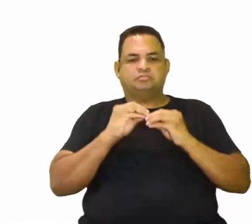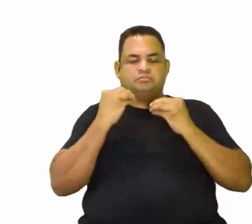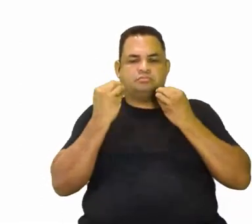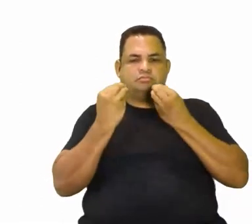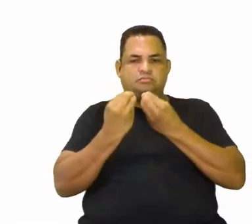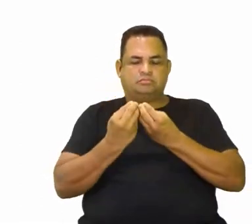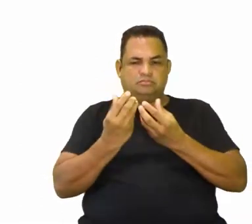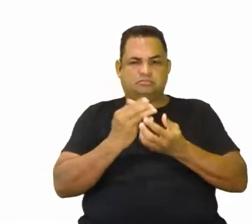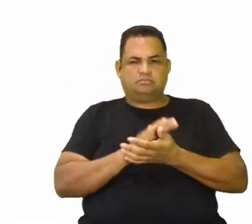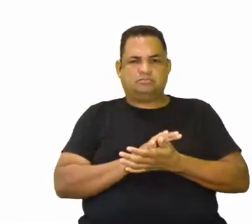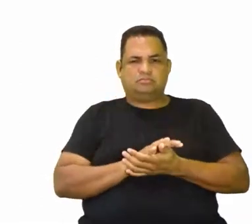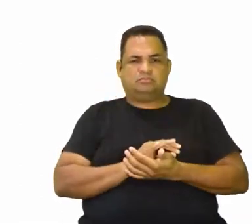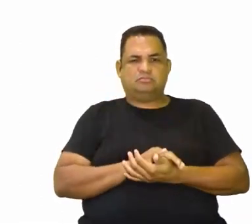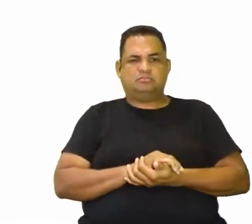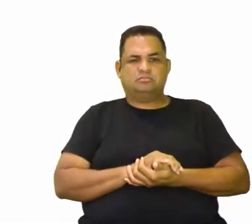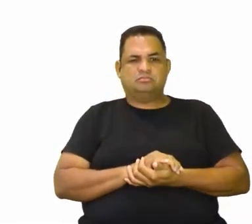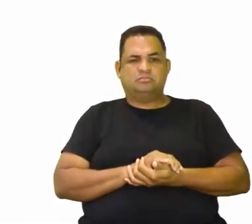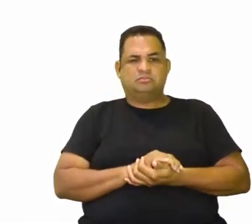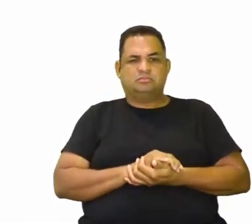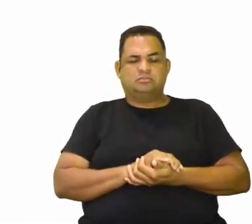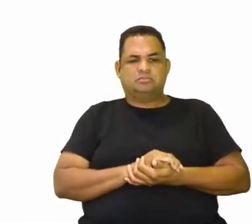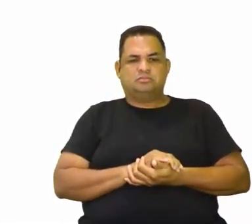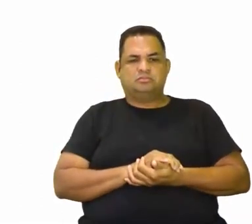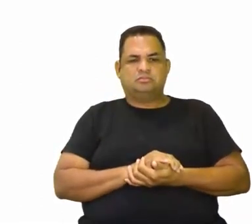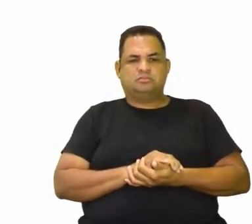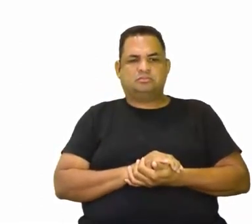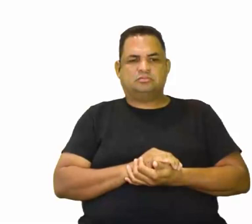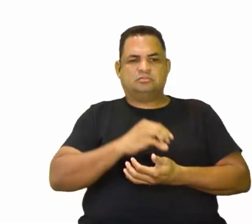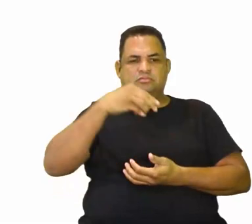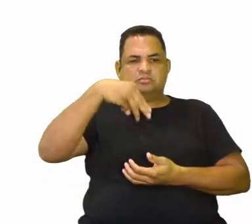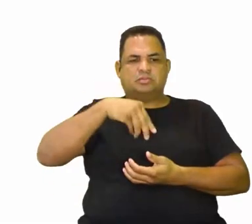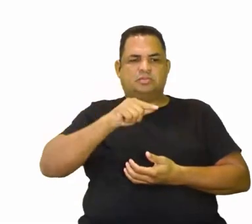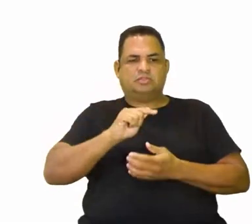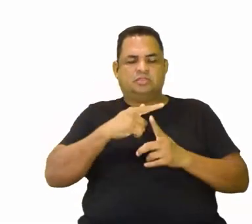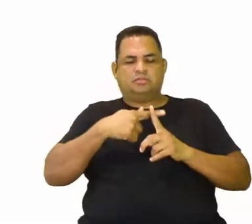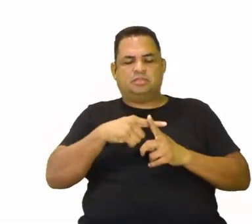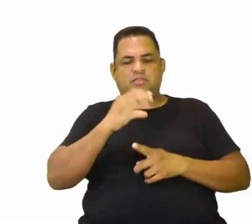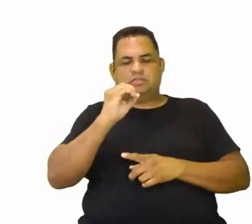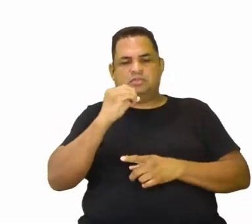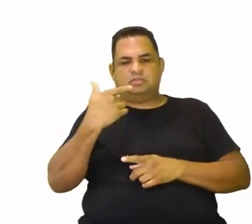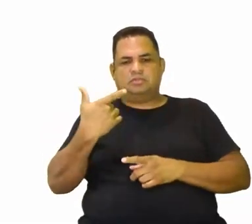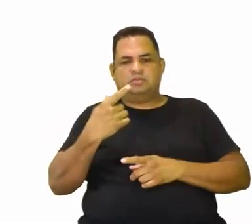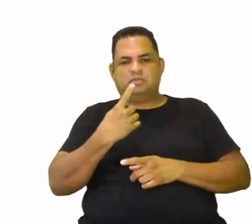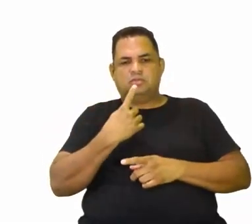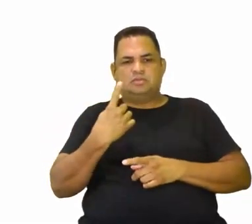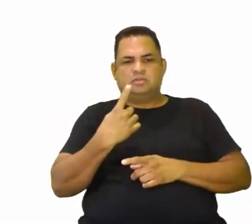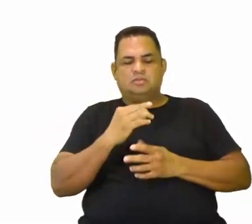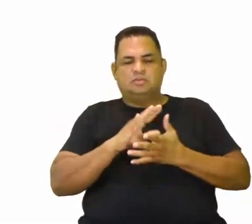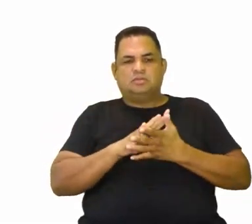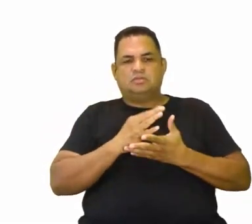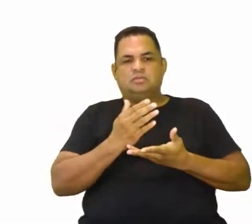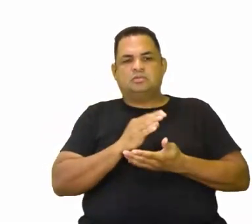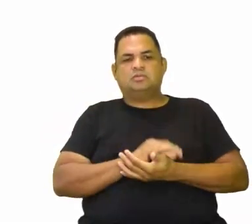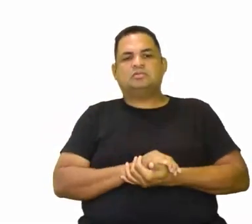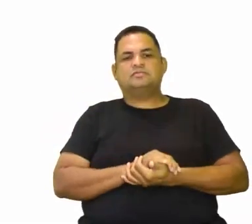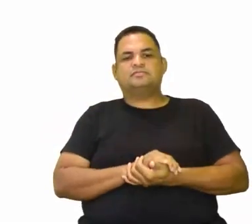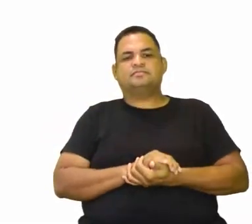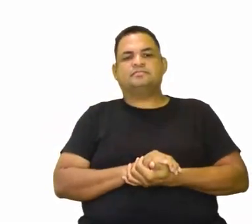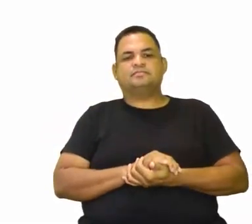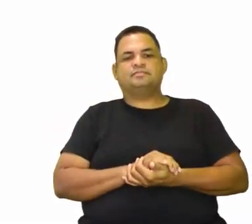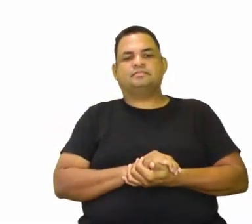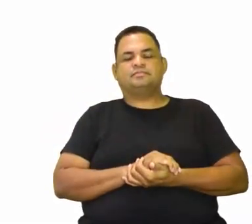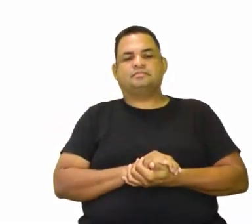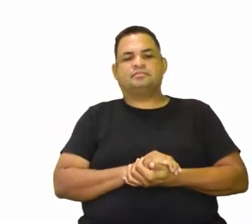substância. Exatamente. Então, o que vale é a fórmula. Magnésio e oxigênio numa única fórmula, partindo do que